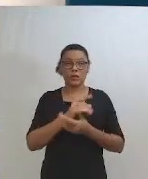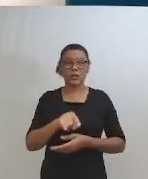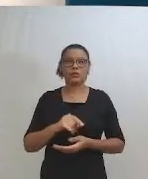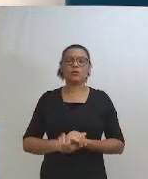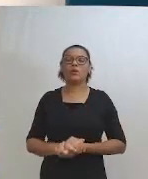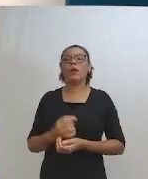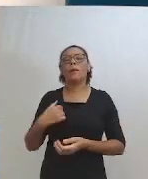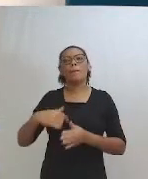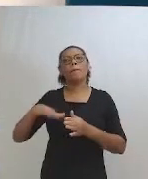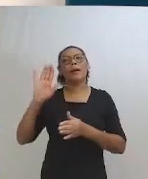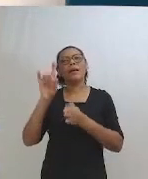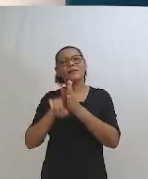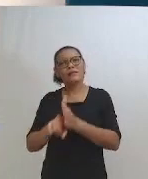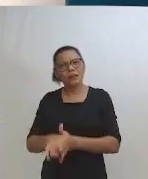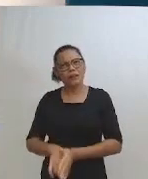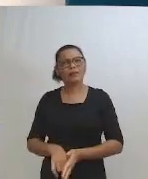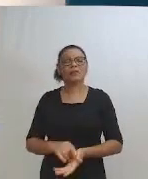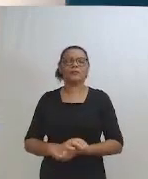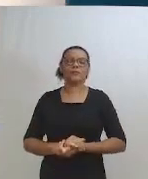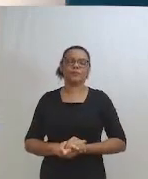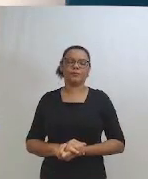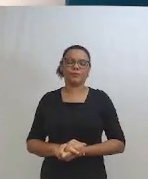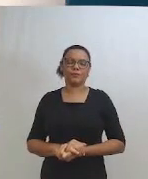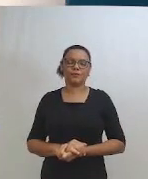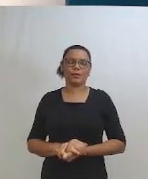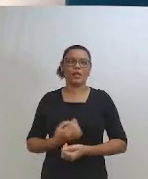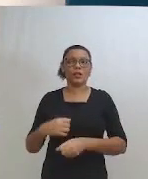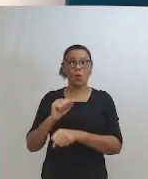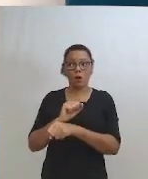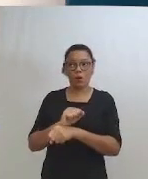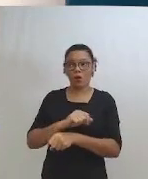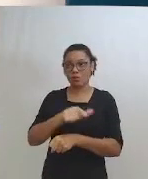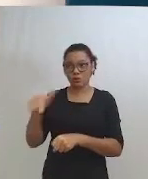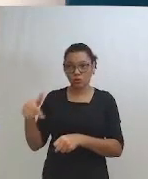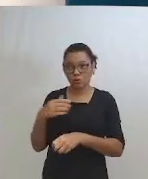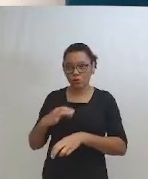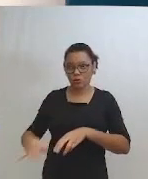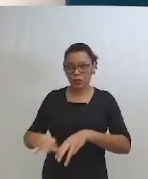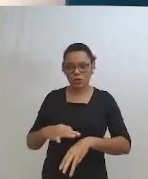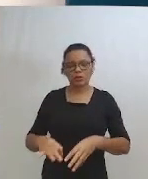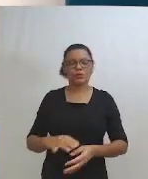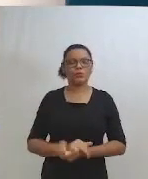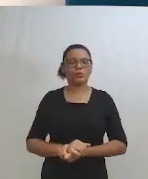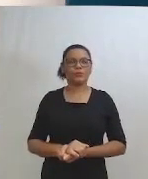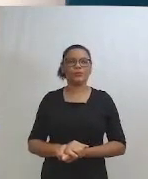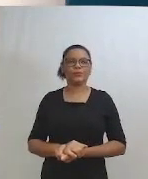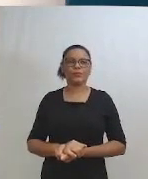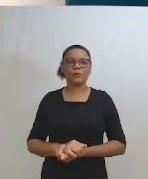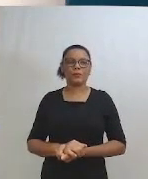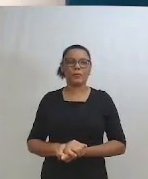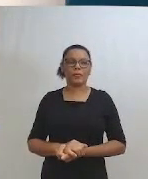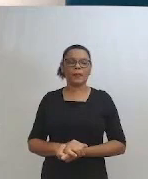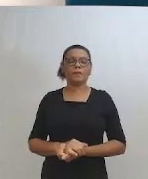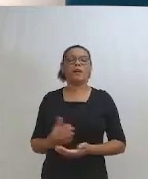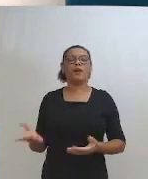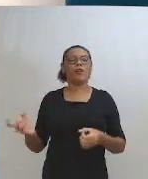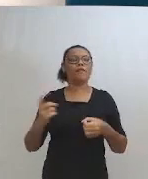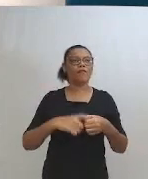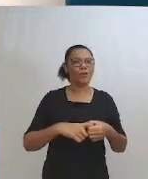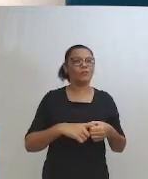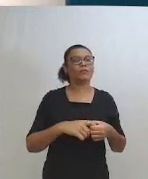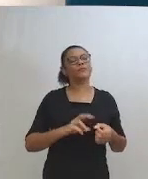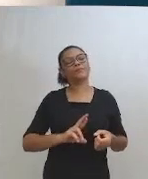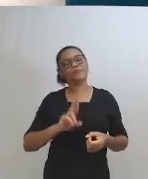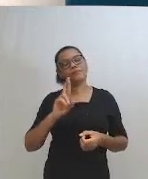acurada. Aguardam os demais. Então, após votar o ilustre relator, pediu vista ao